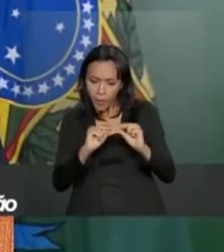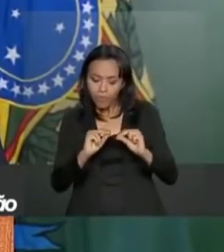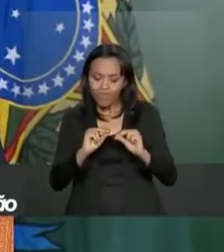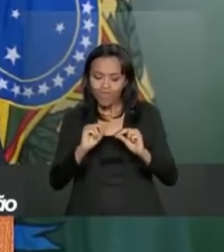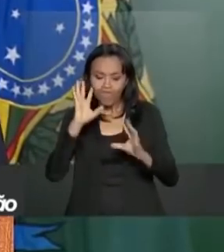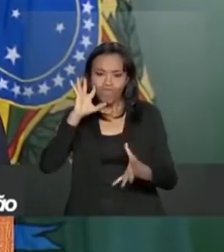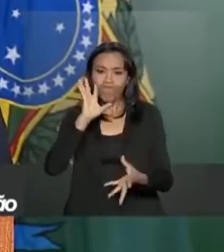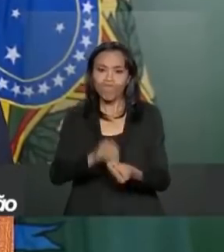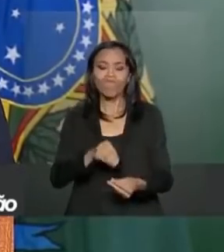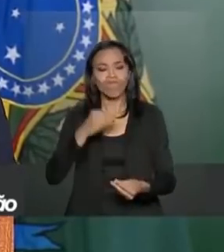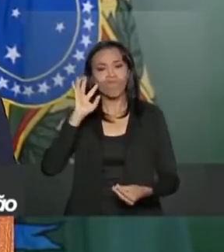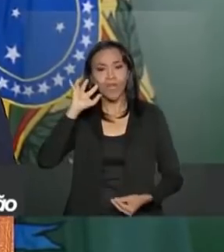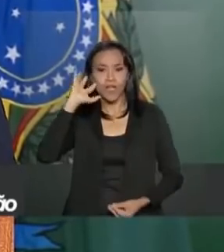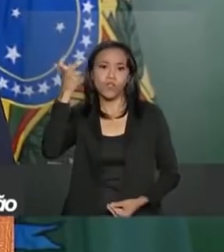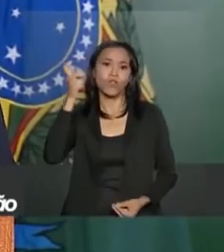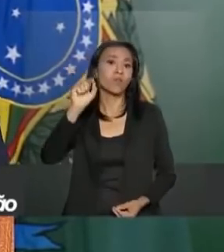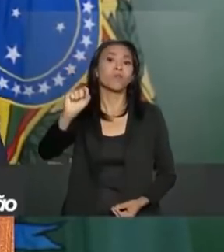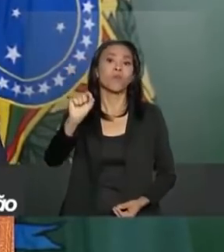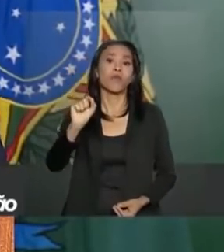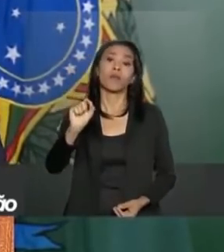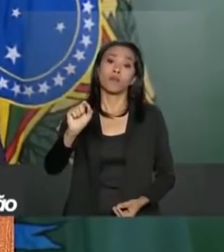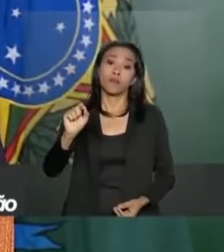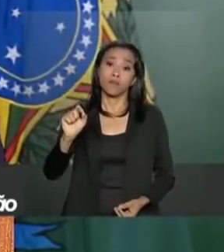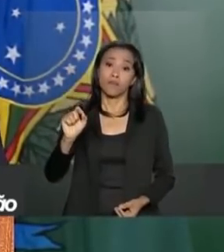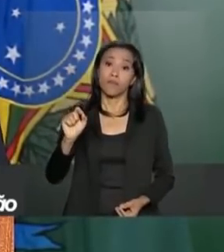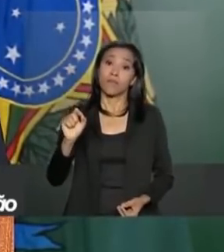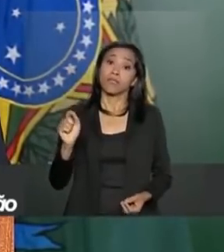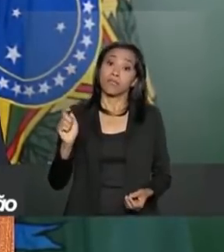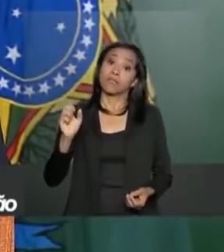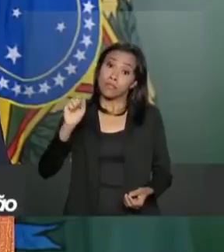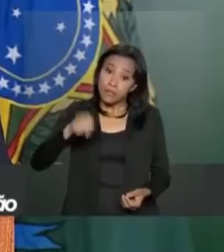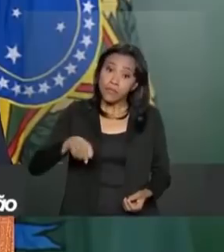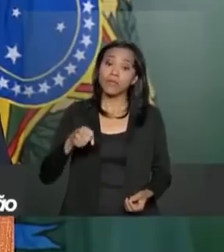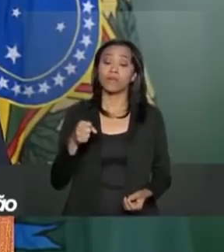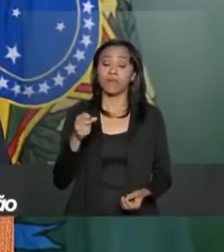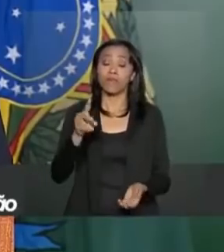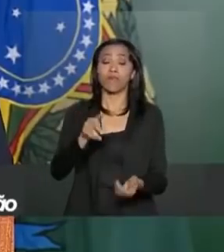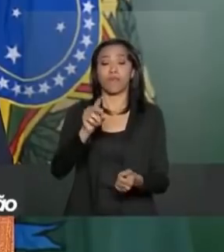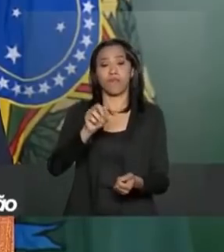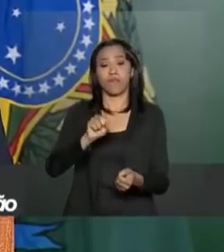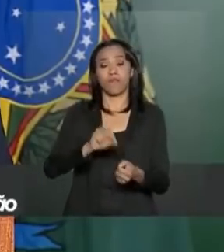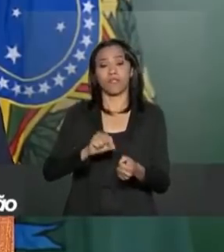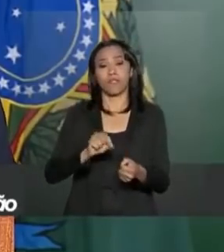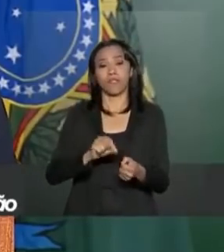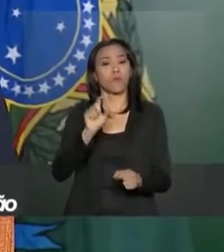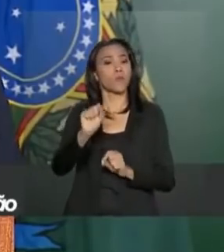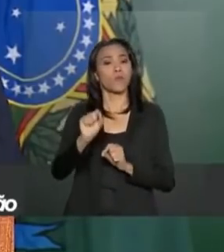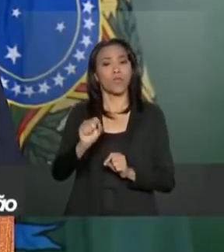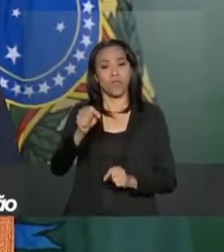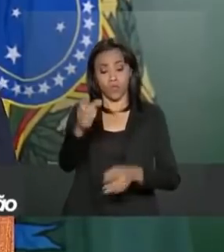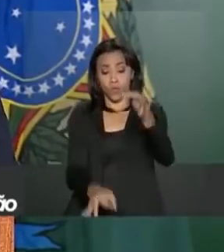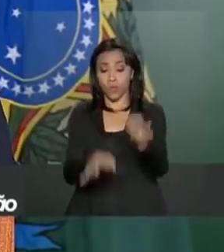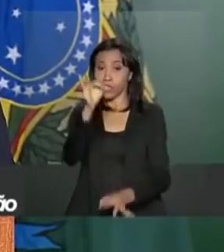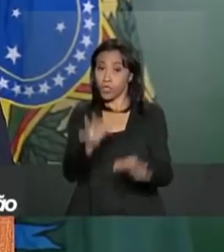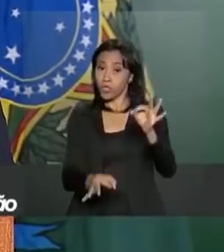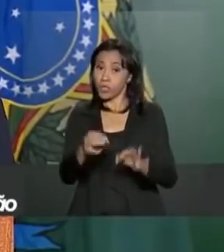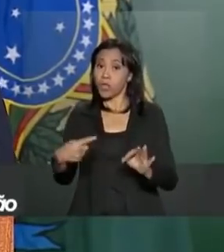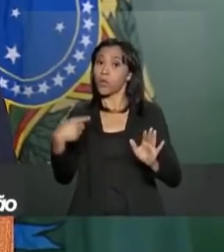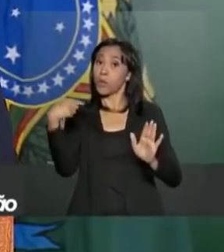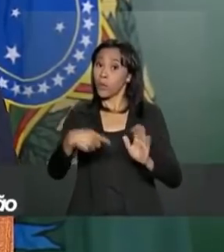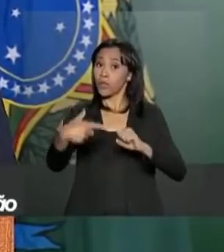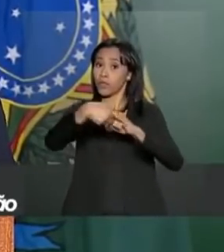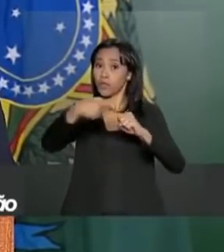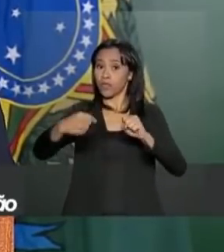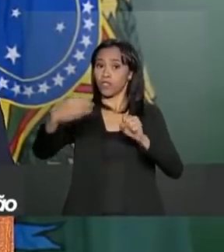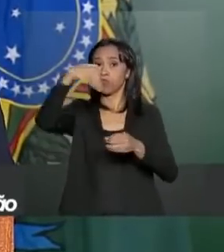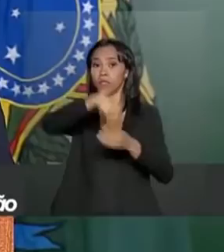tínhamos sim como não driblar mas fazer justiça com esse disposit previsto na lei